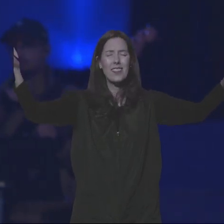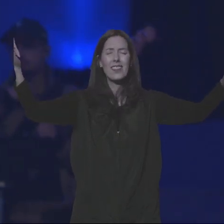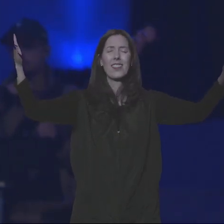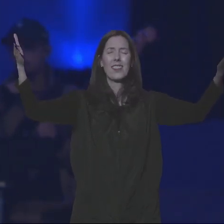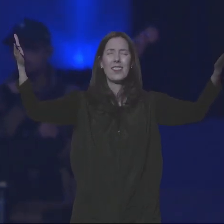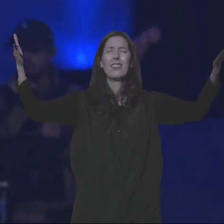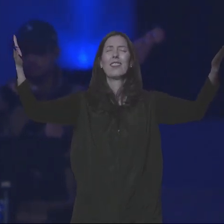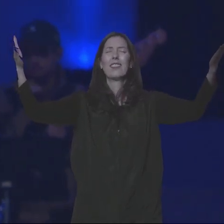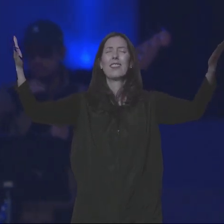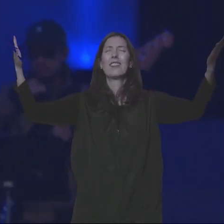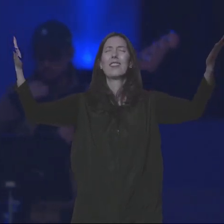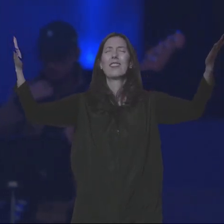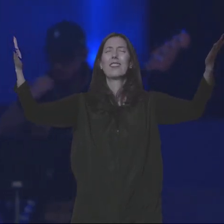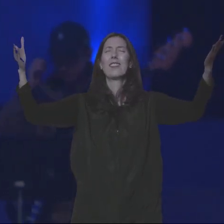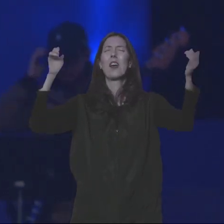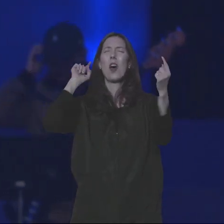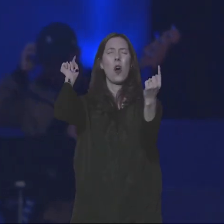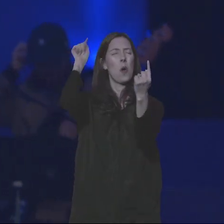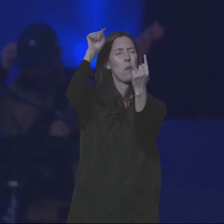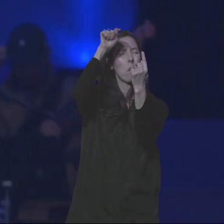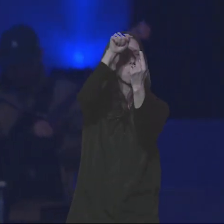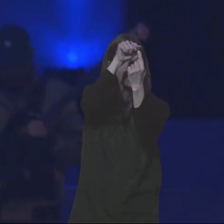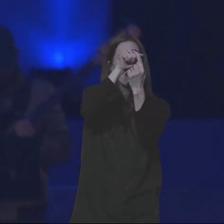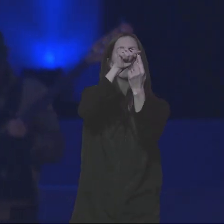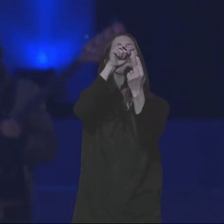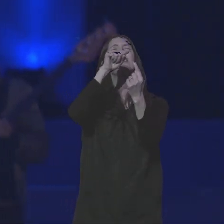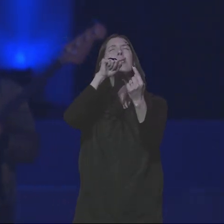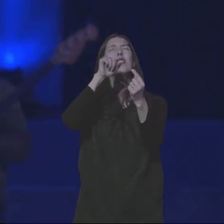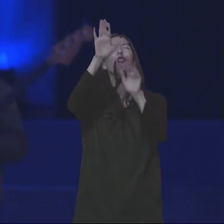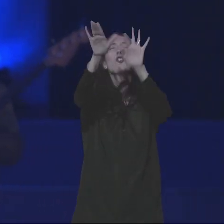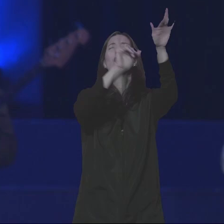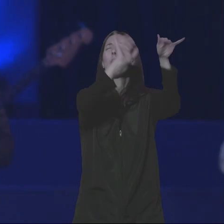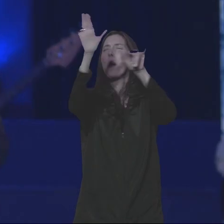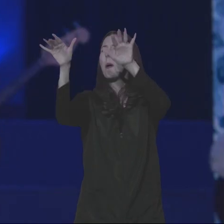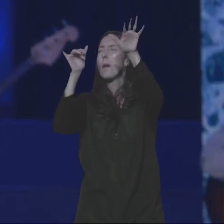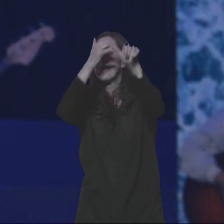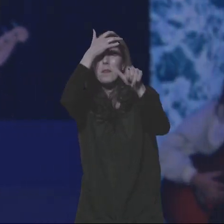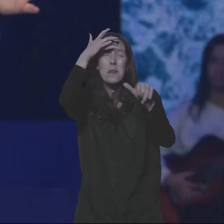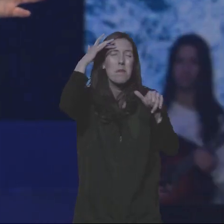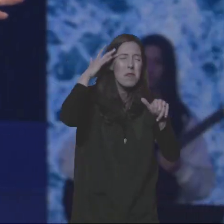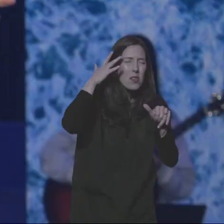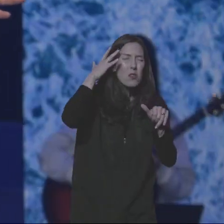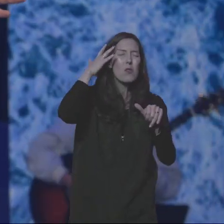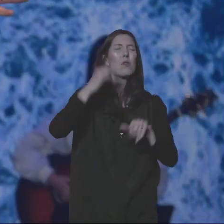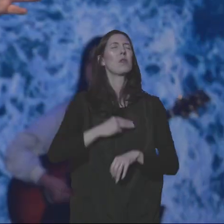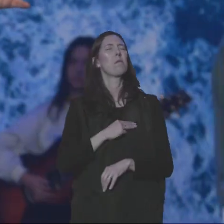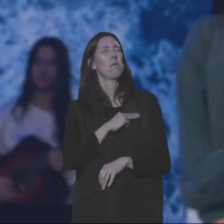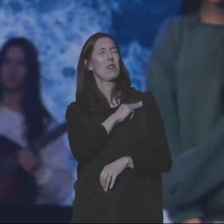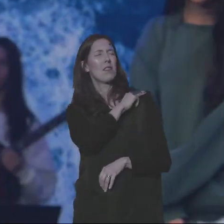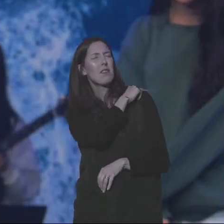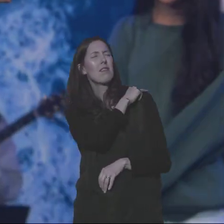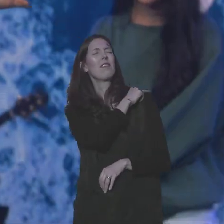para destravar propósitos, para chamar pessoas ao ministério, que o Senhor possa